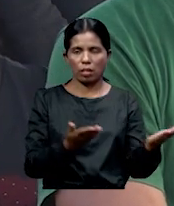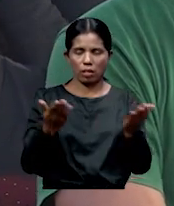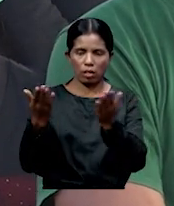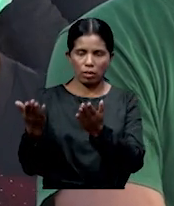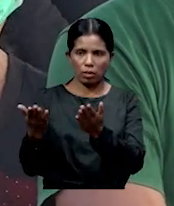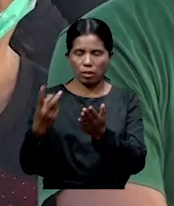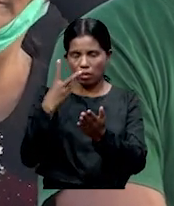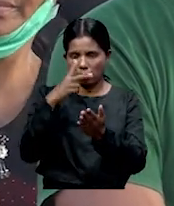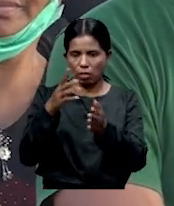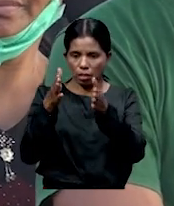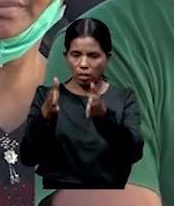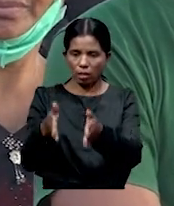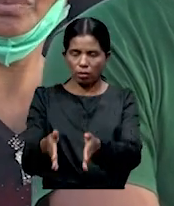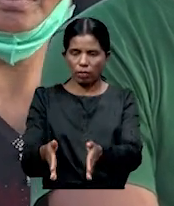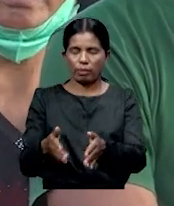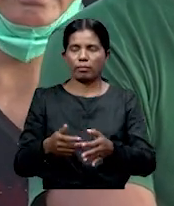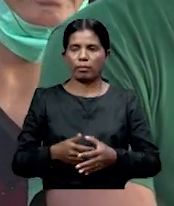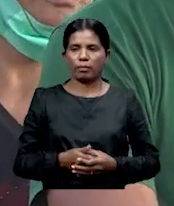assistin in es sermone funebre.